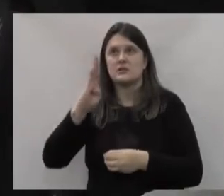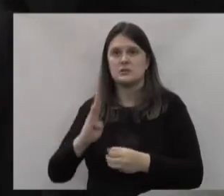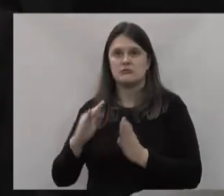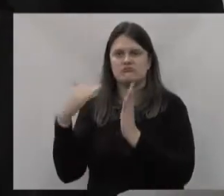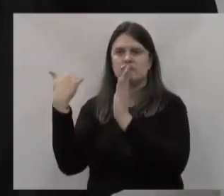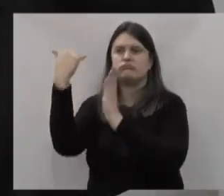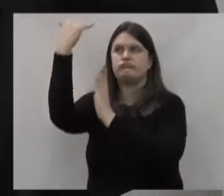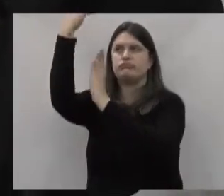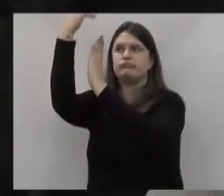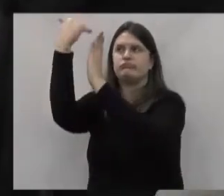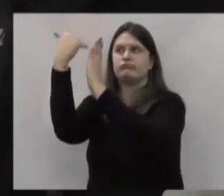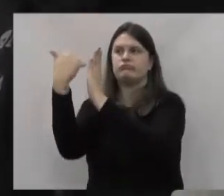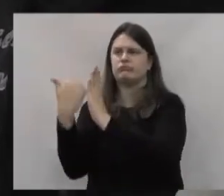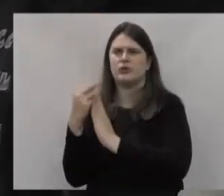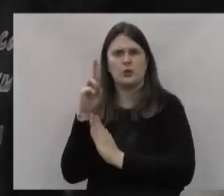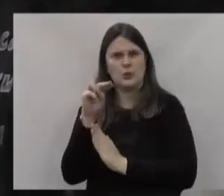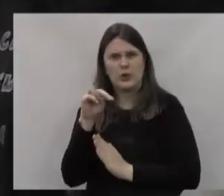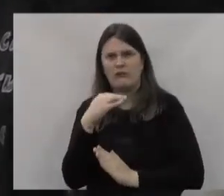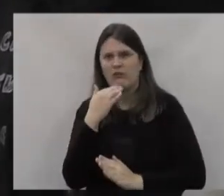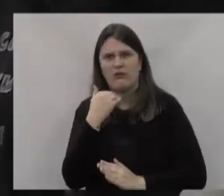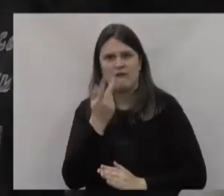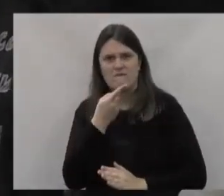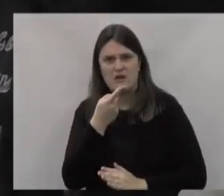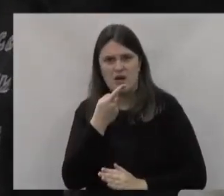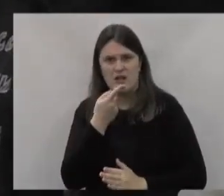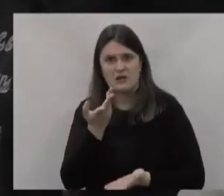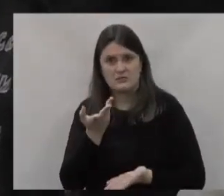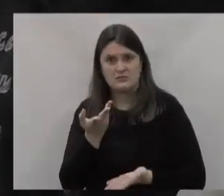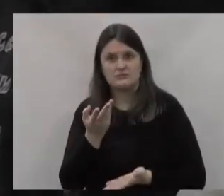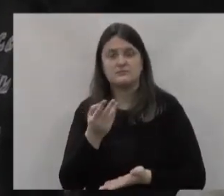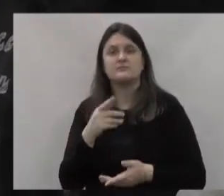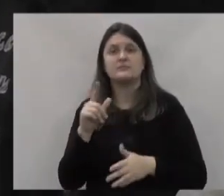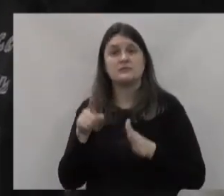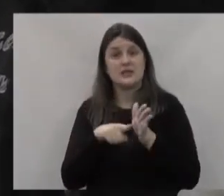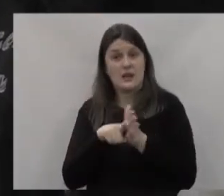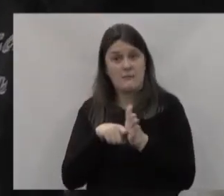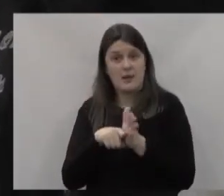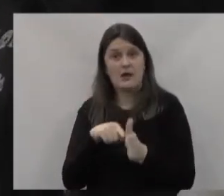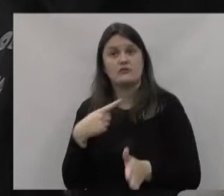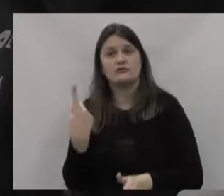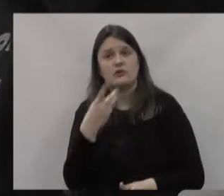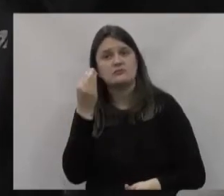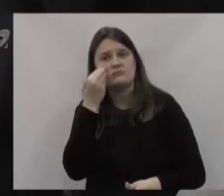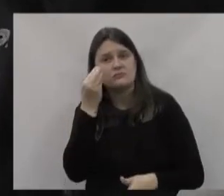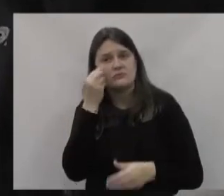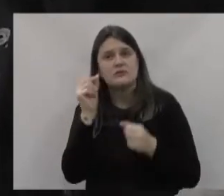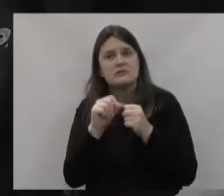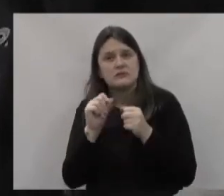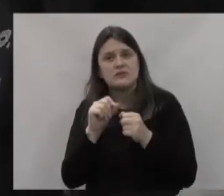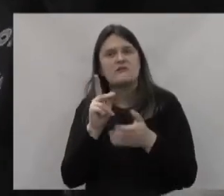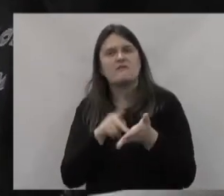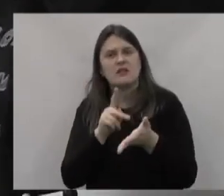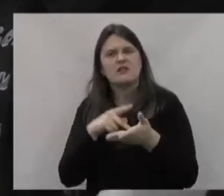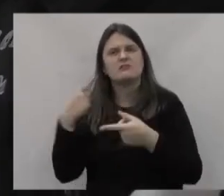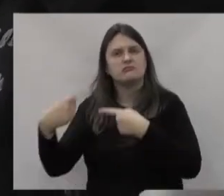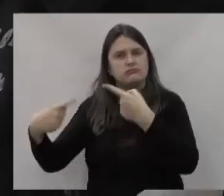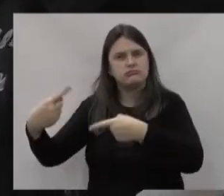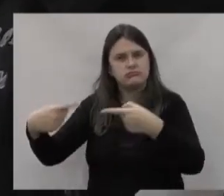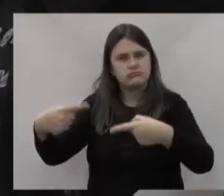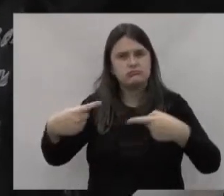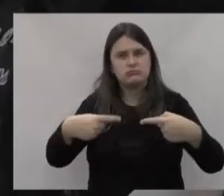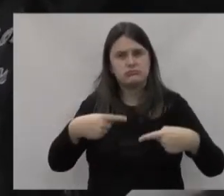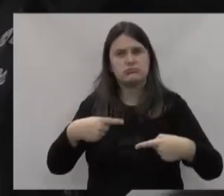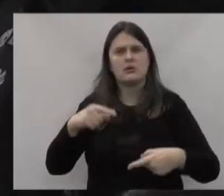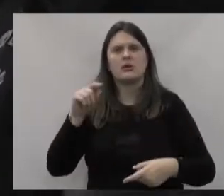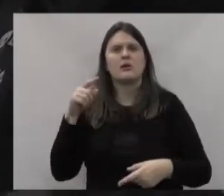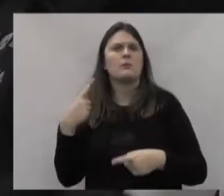cara, como que ninguém fala sobre isso? Né? É o trabalho que a gente vem tentando fazer, de realmente discutir essa realidade,